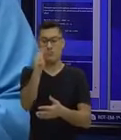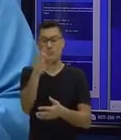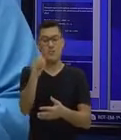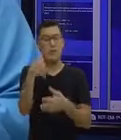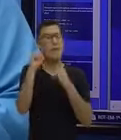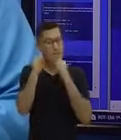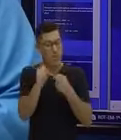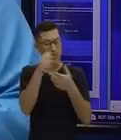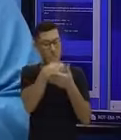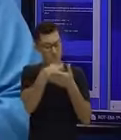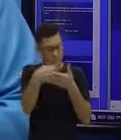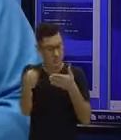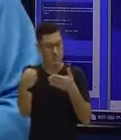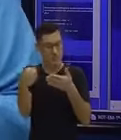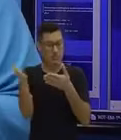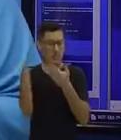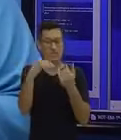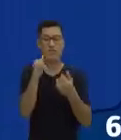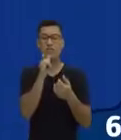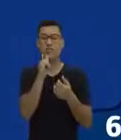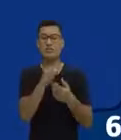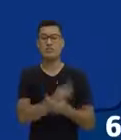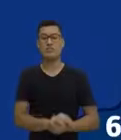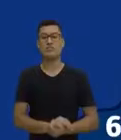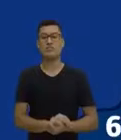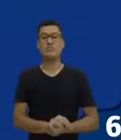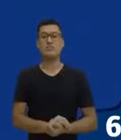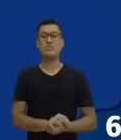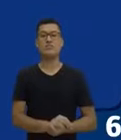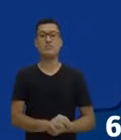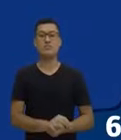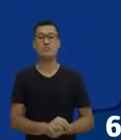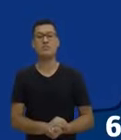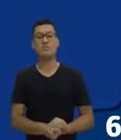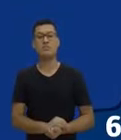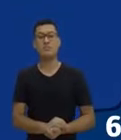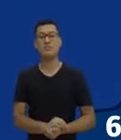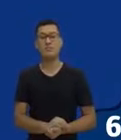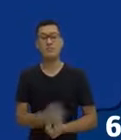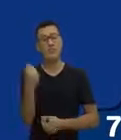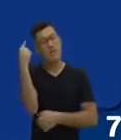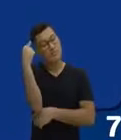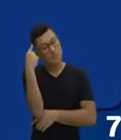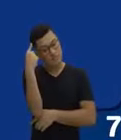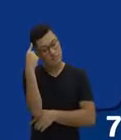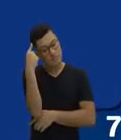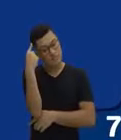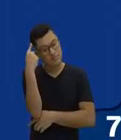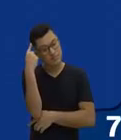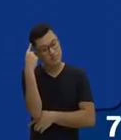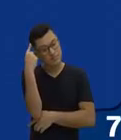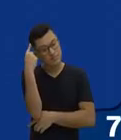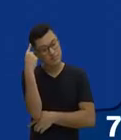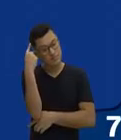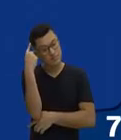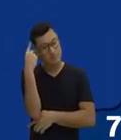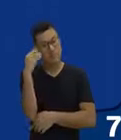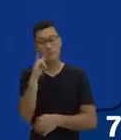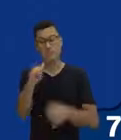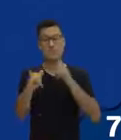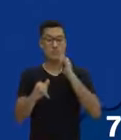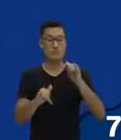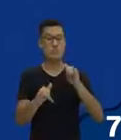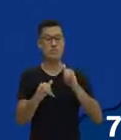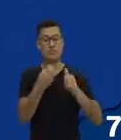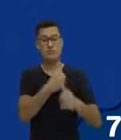uma função? Vamos dar uma olhada aqui na cartela. Eu posso pensar o seguinte, trazendo as informações. O salário